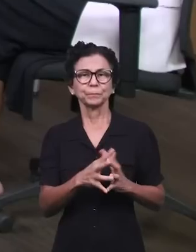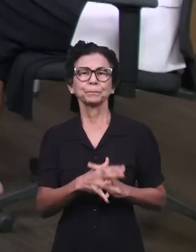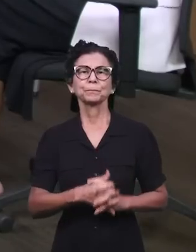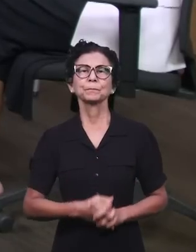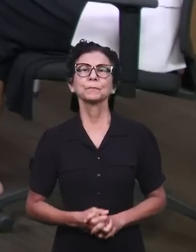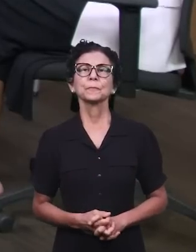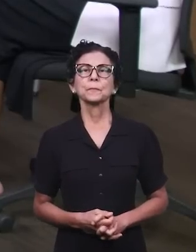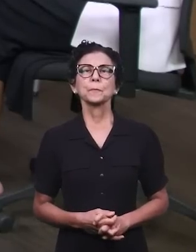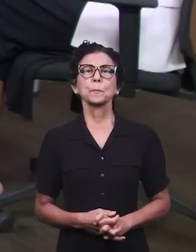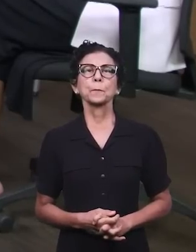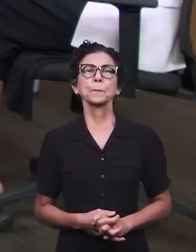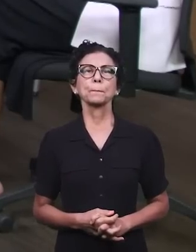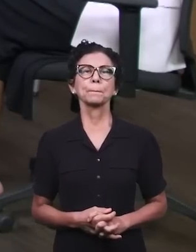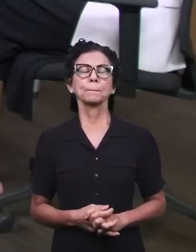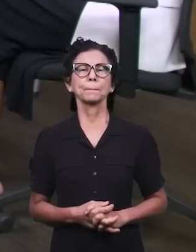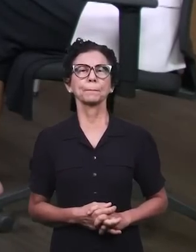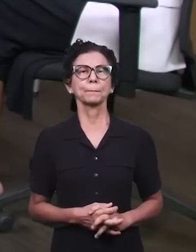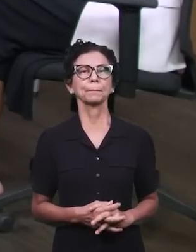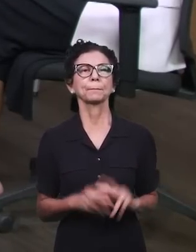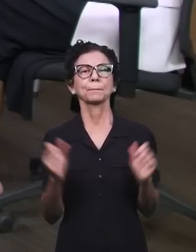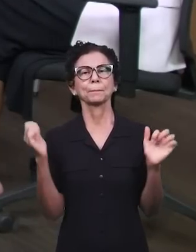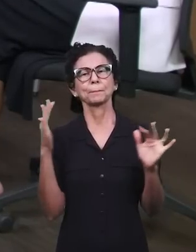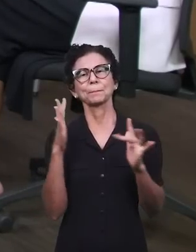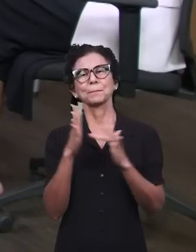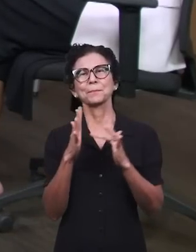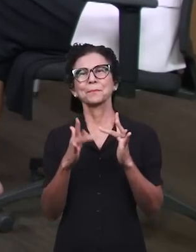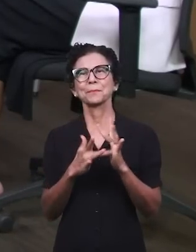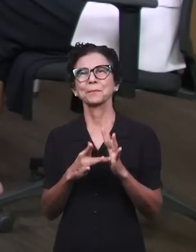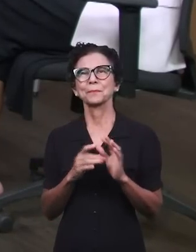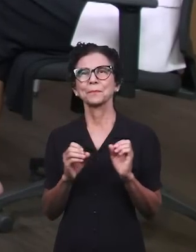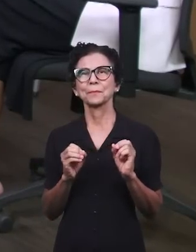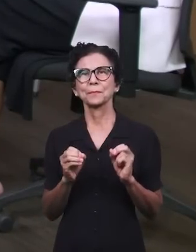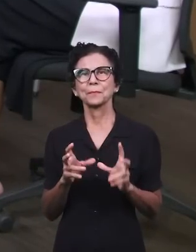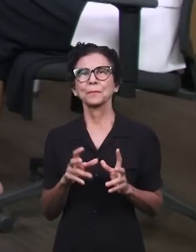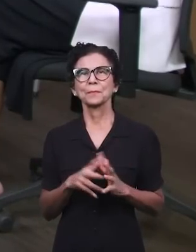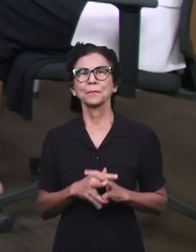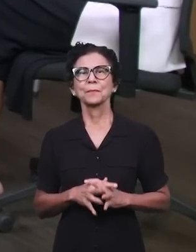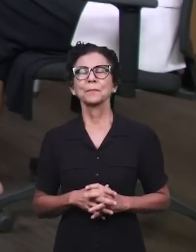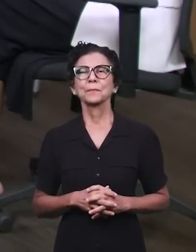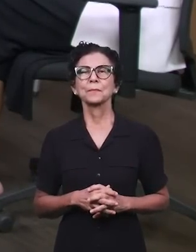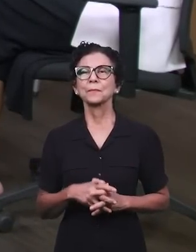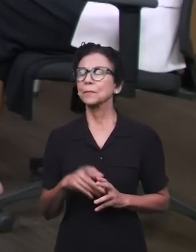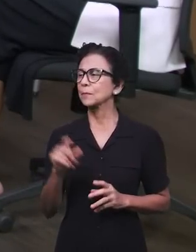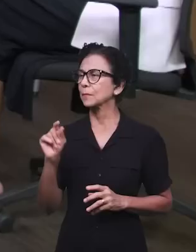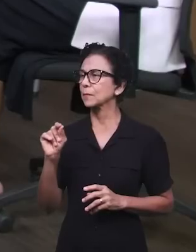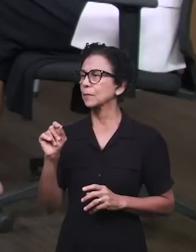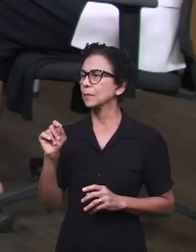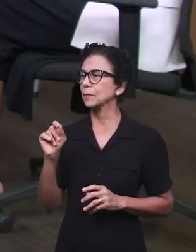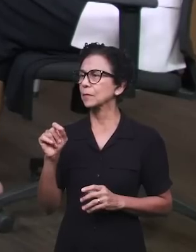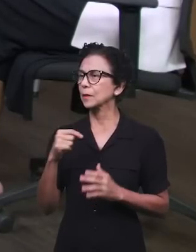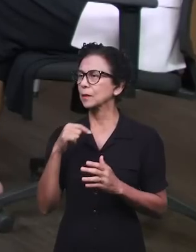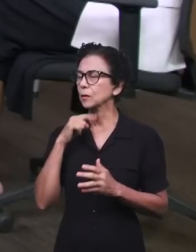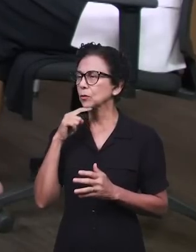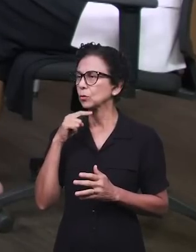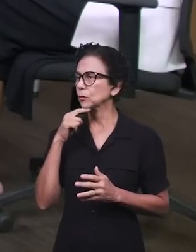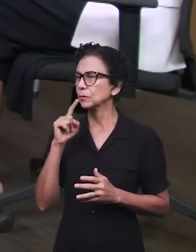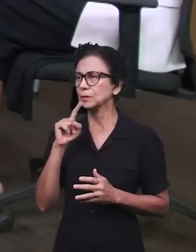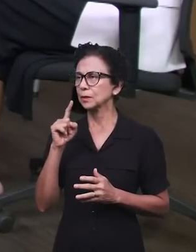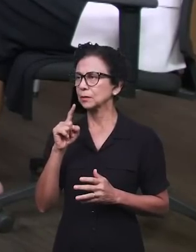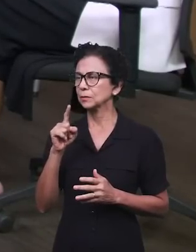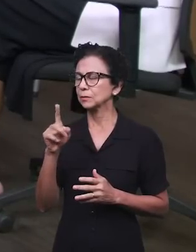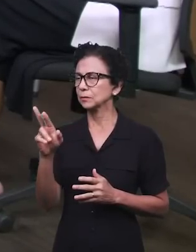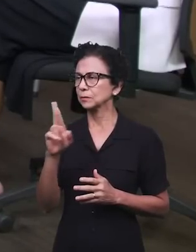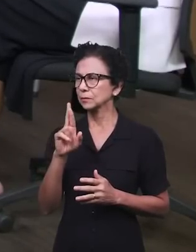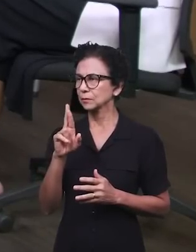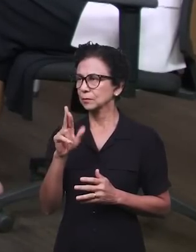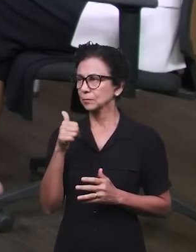Amém. Glória a Jesus, que bênção, hein? Tá respondido? Hein? Tudo certinho? Respondeu? Muito